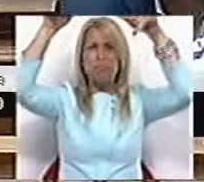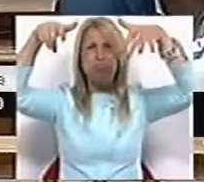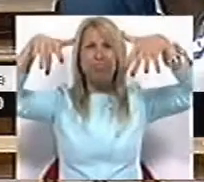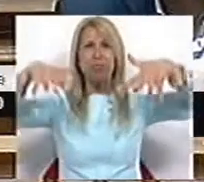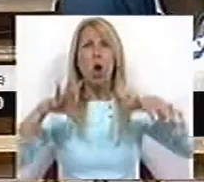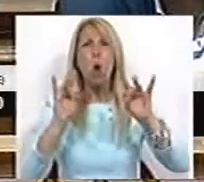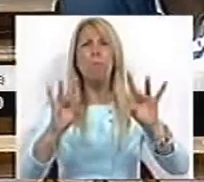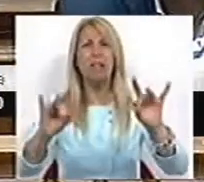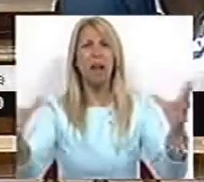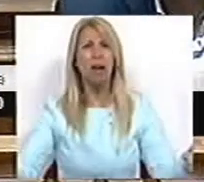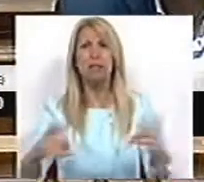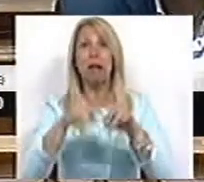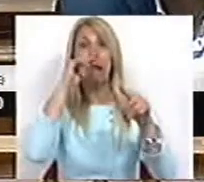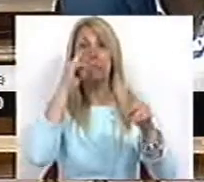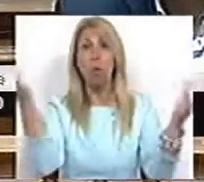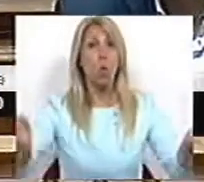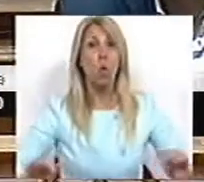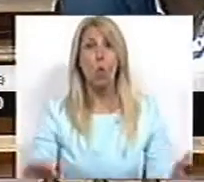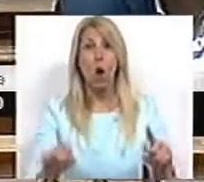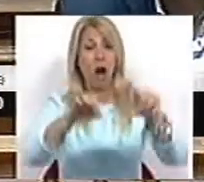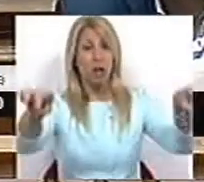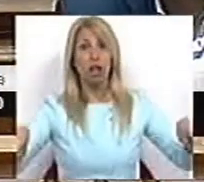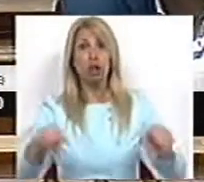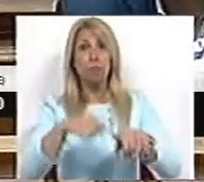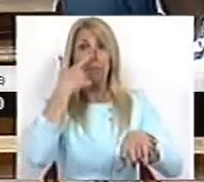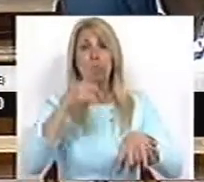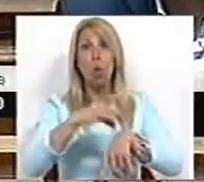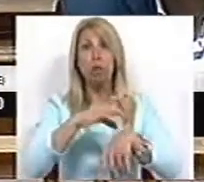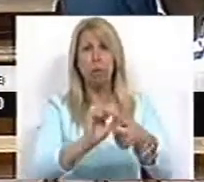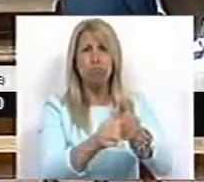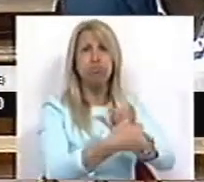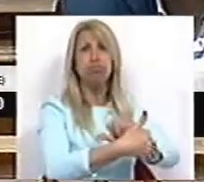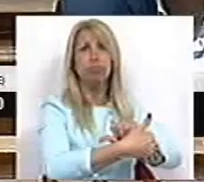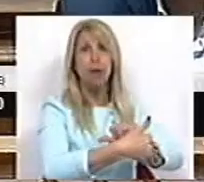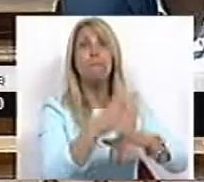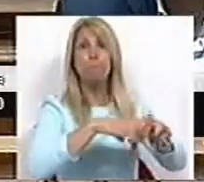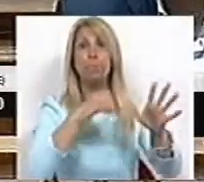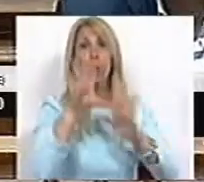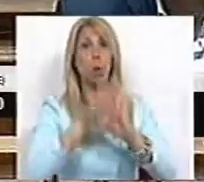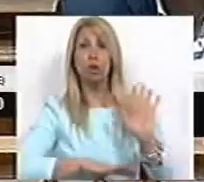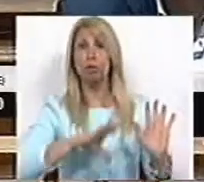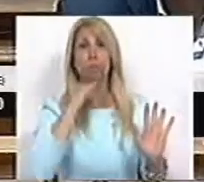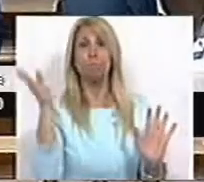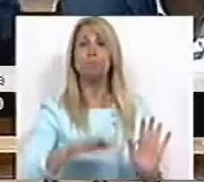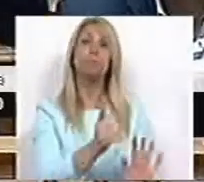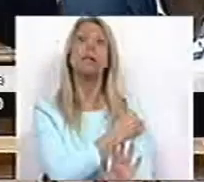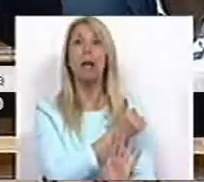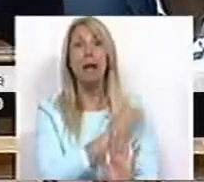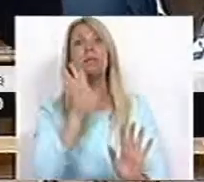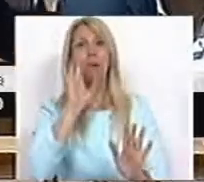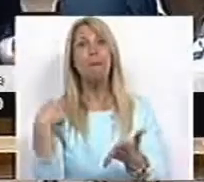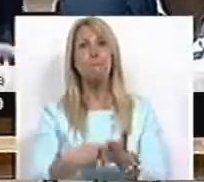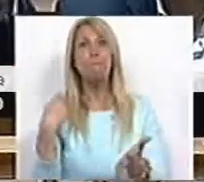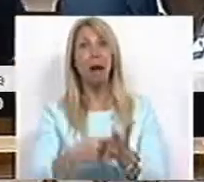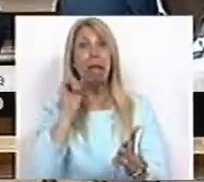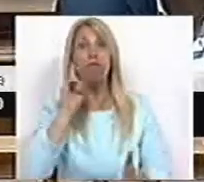sem espaços, doentes, a adoecerem com as condições indignas da habitação e a pagarem preços exorbitantes por essas